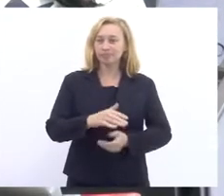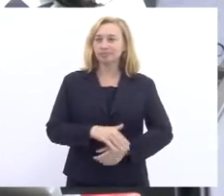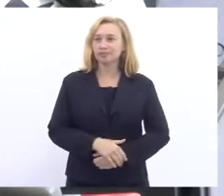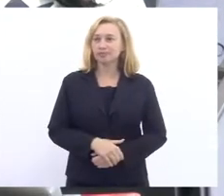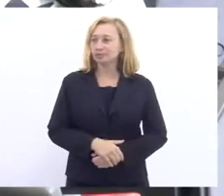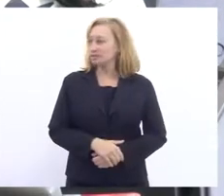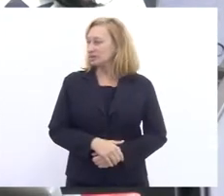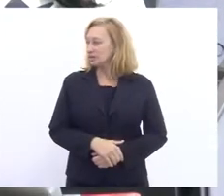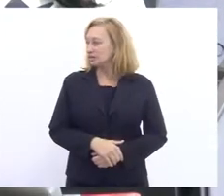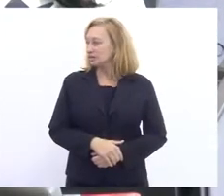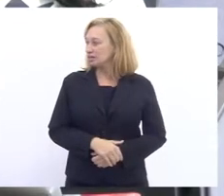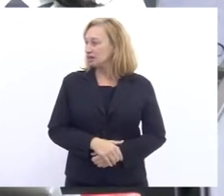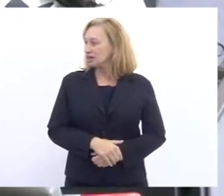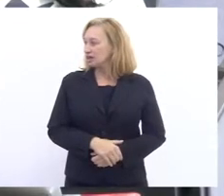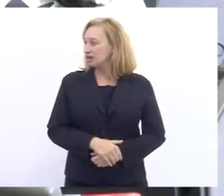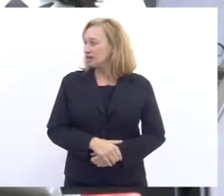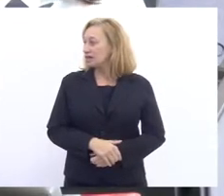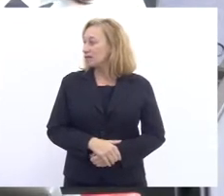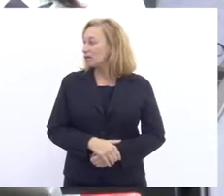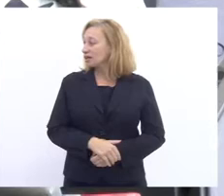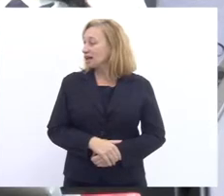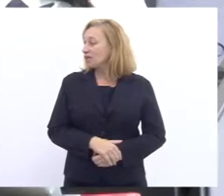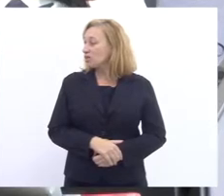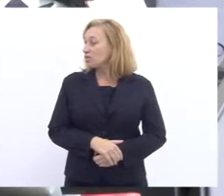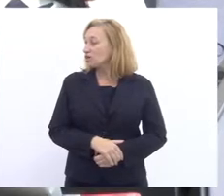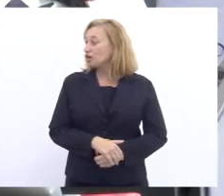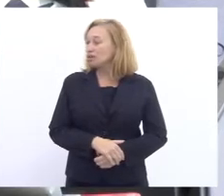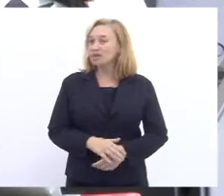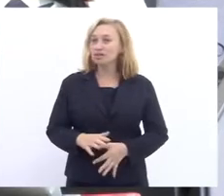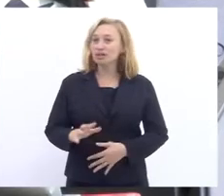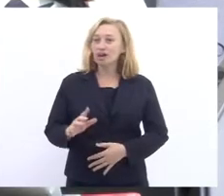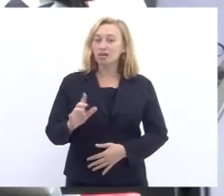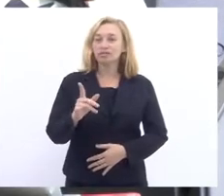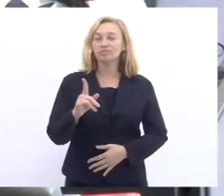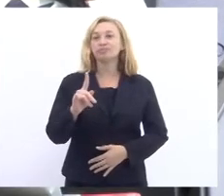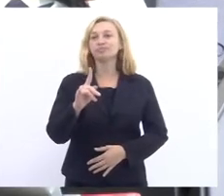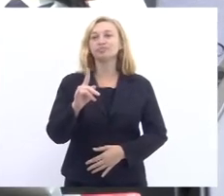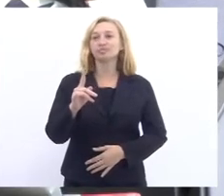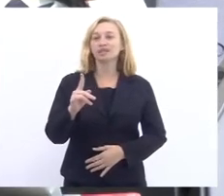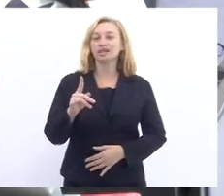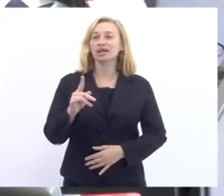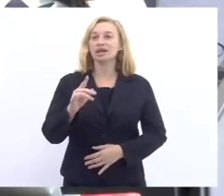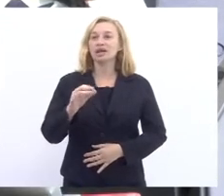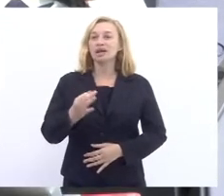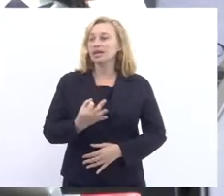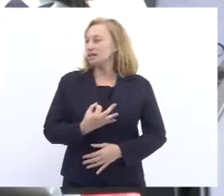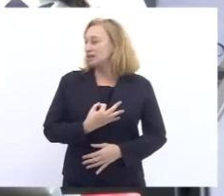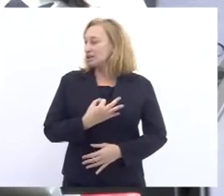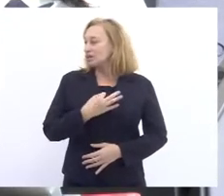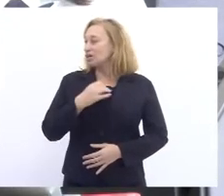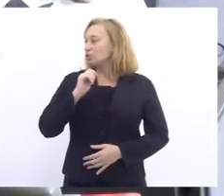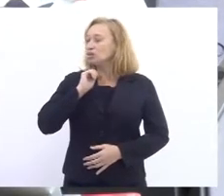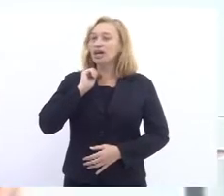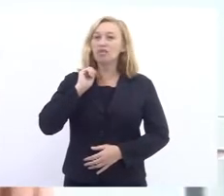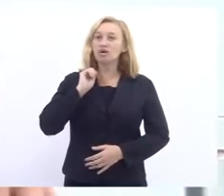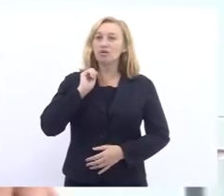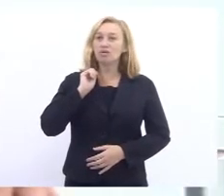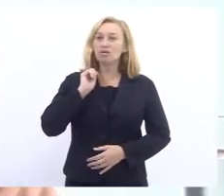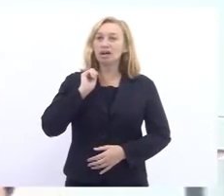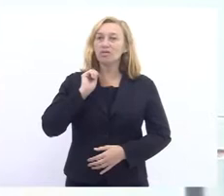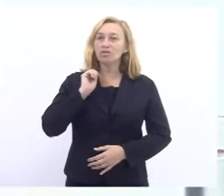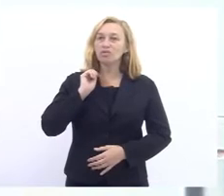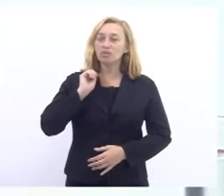esta sessão solene de concessão da medalha Tiradentes a casa Fluminense